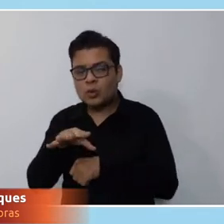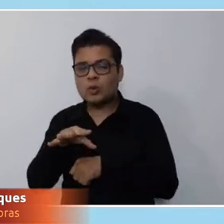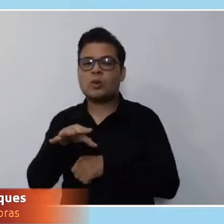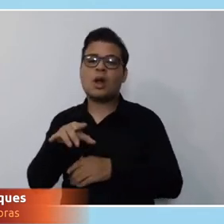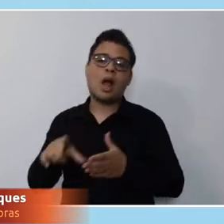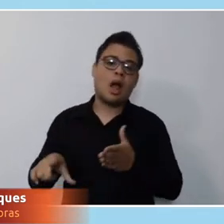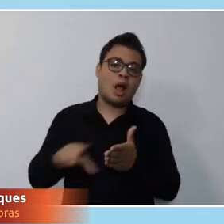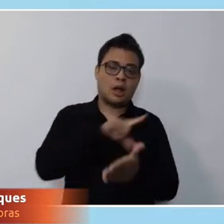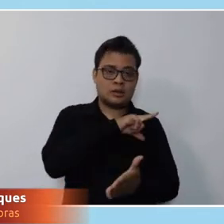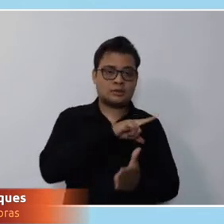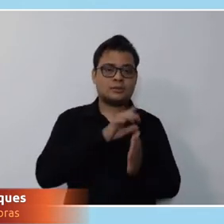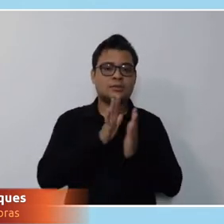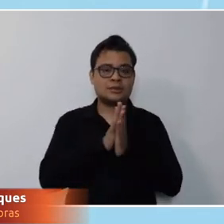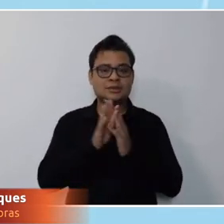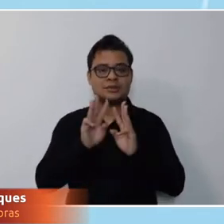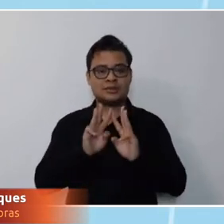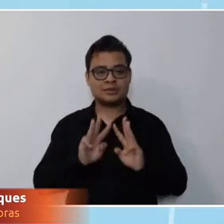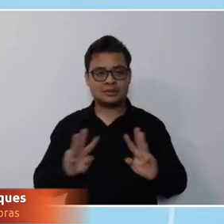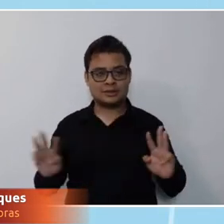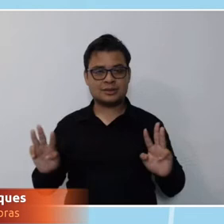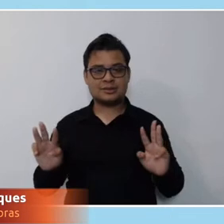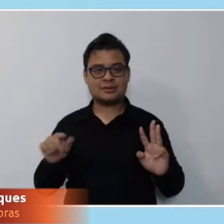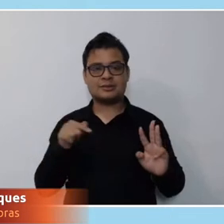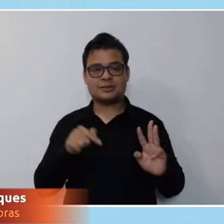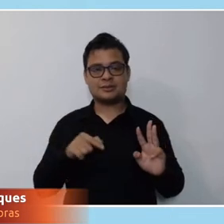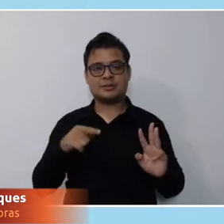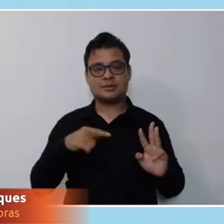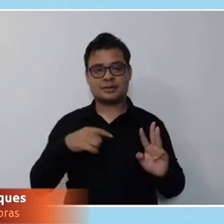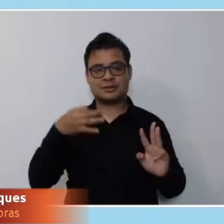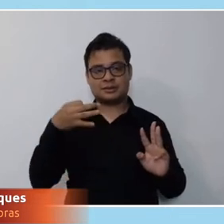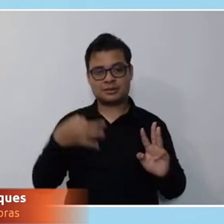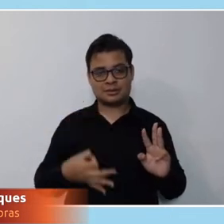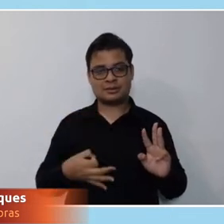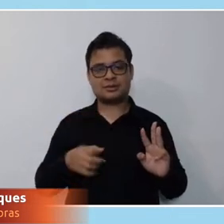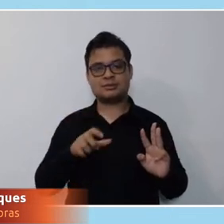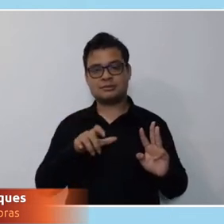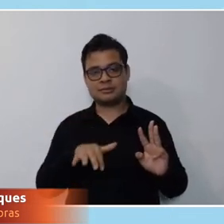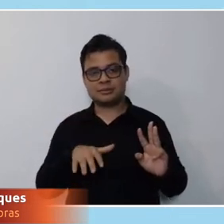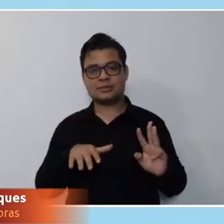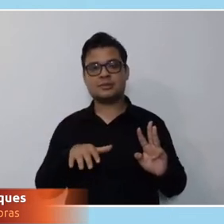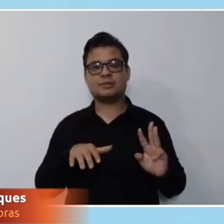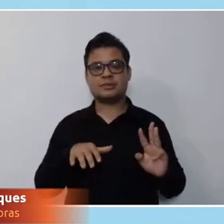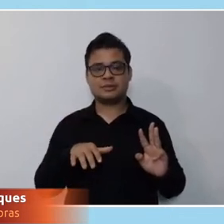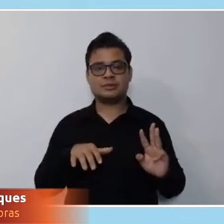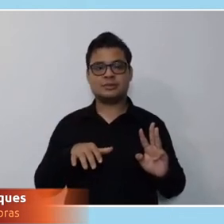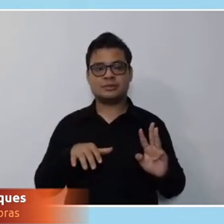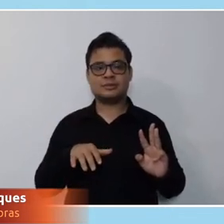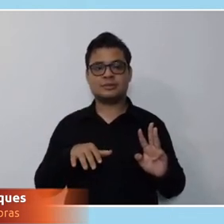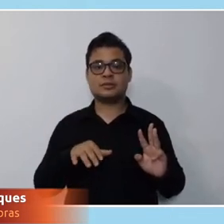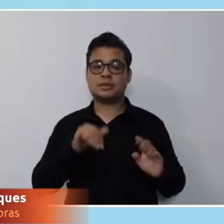tem um jeito certo de digitar, né? Para quem está nos ouvindo pela rádio, que não pode ver